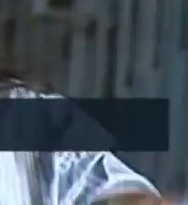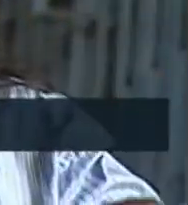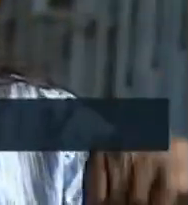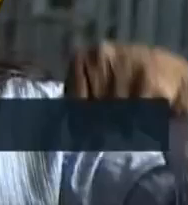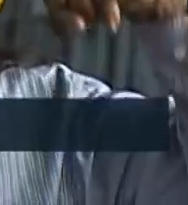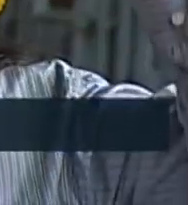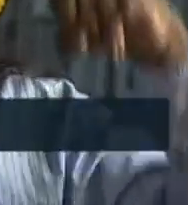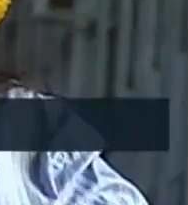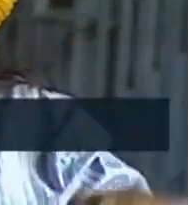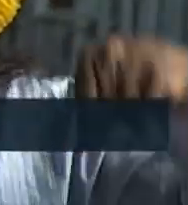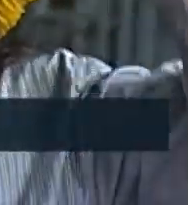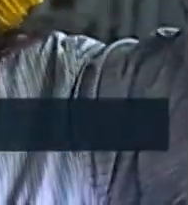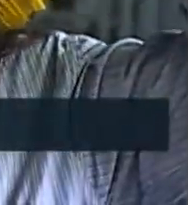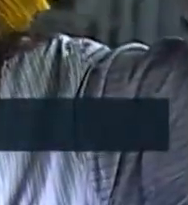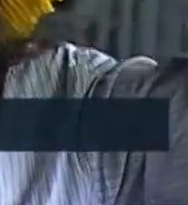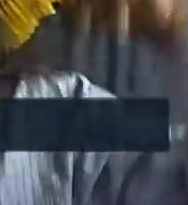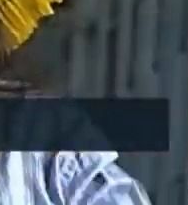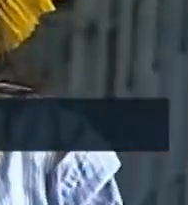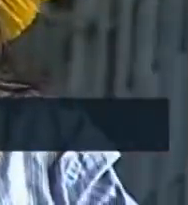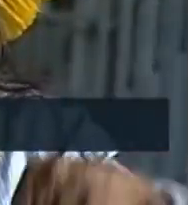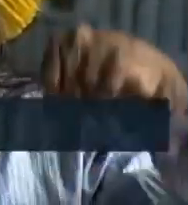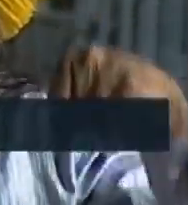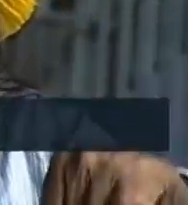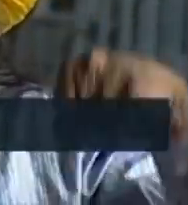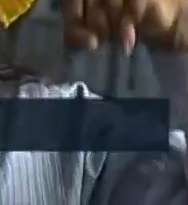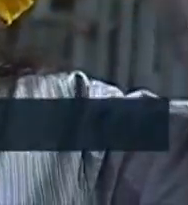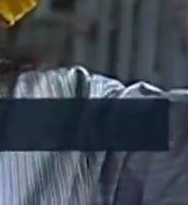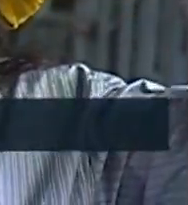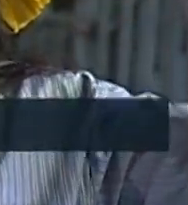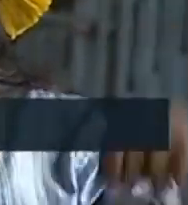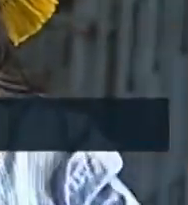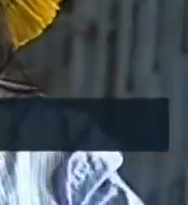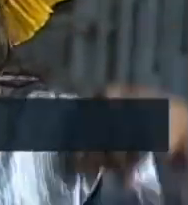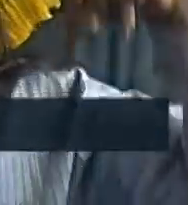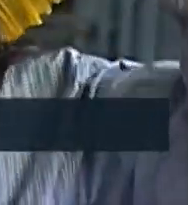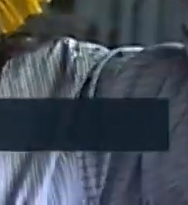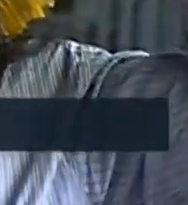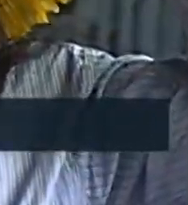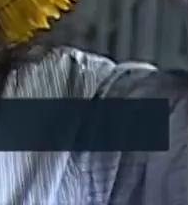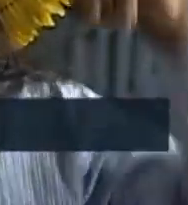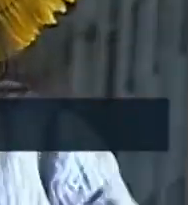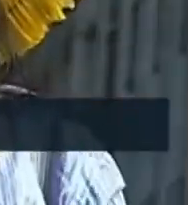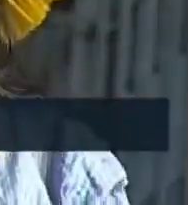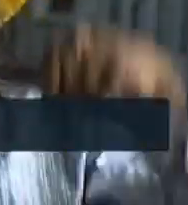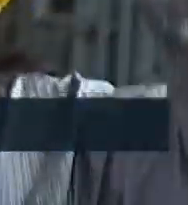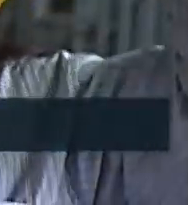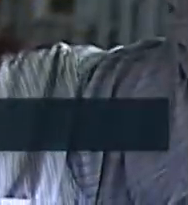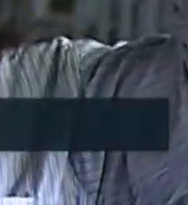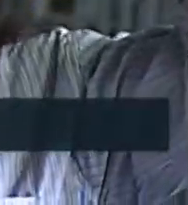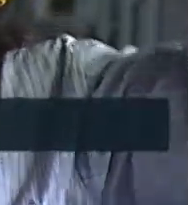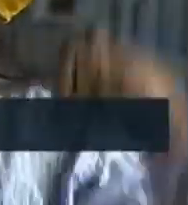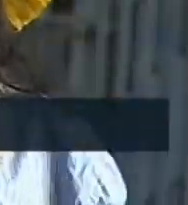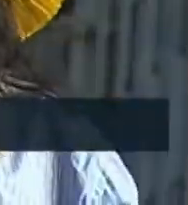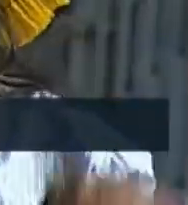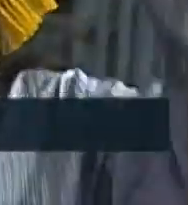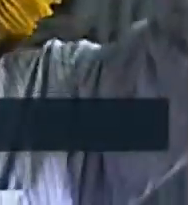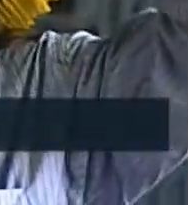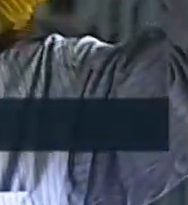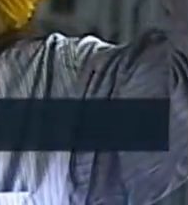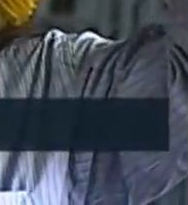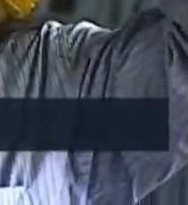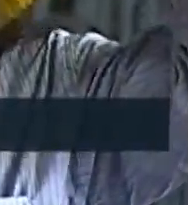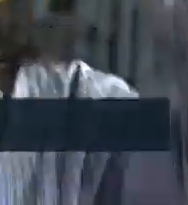acuni, cubê, me babengo, cre, cuni, cuté, rica, venha, mari, rica, venha, quem, né? On, mei, né?